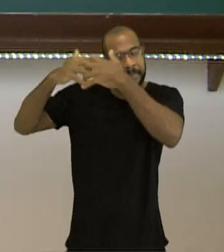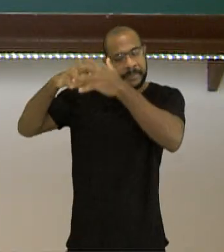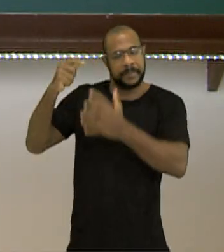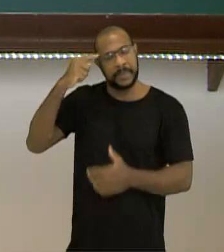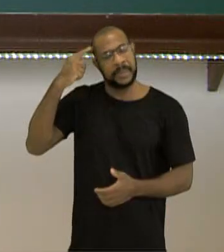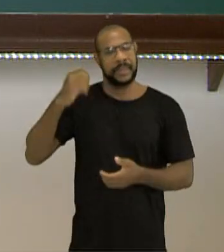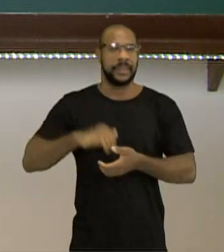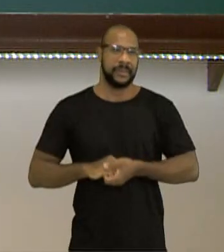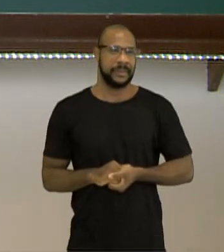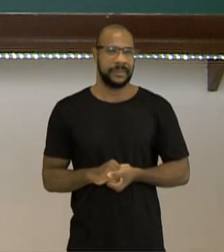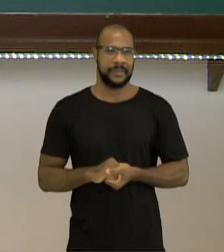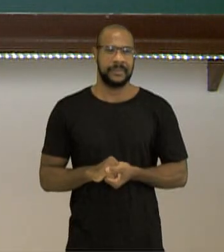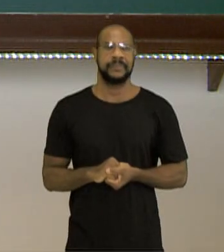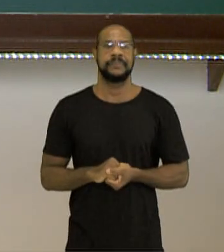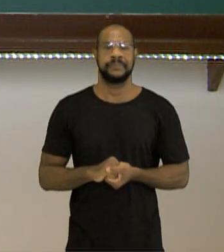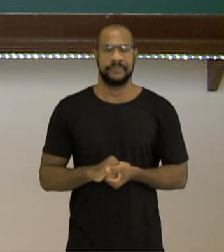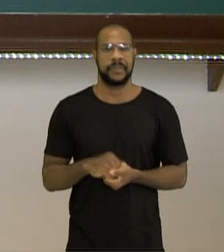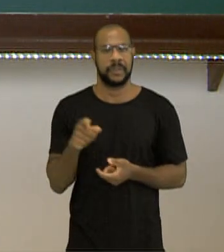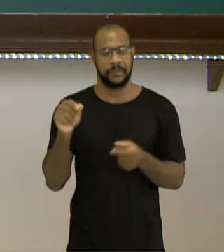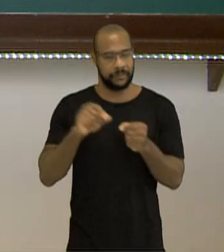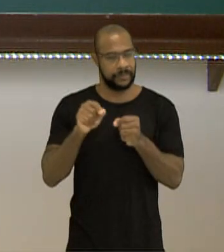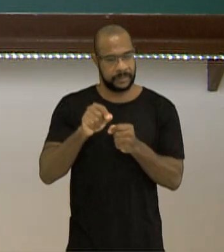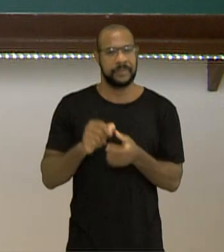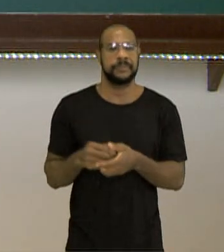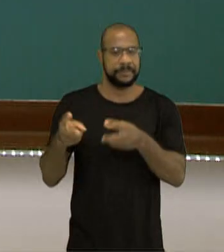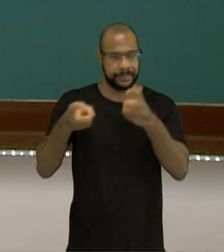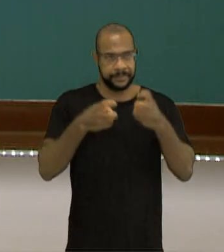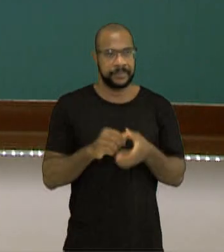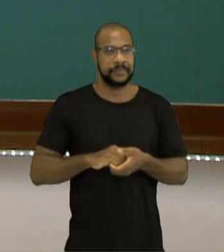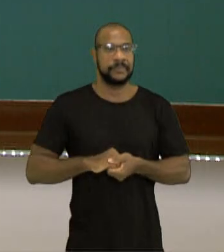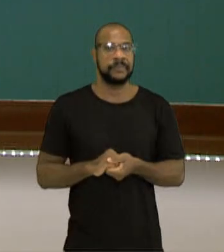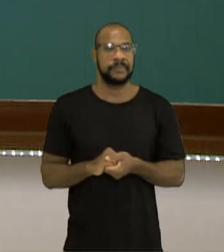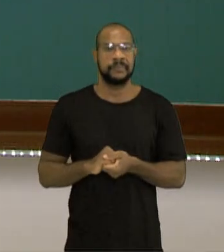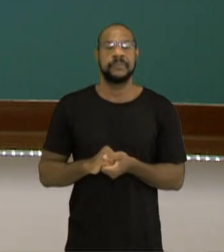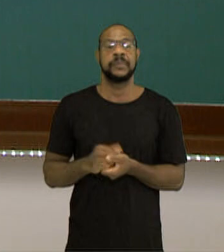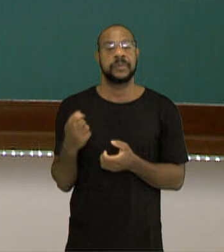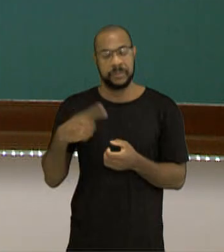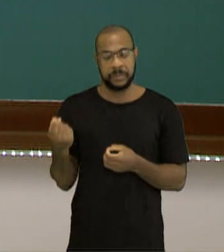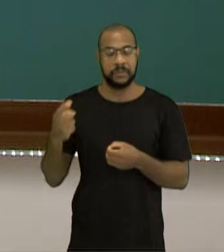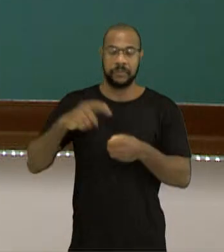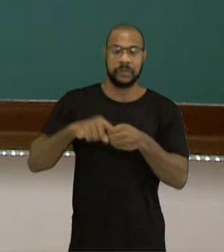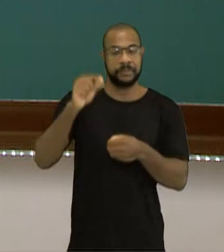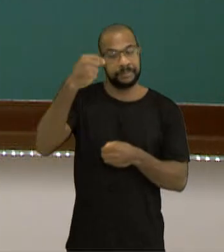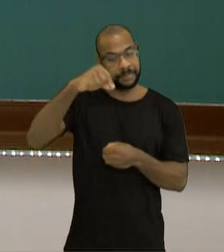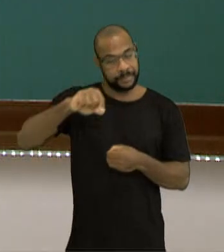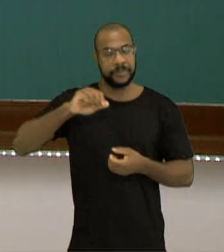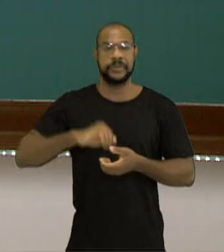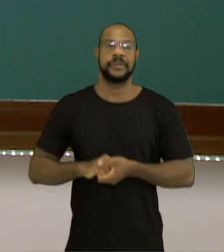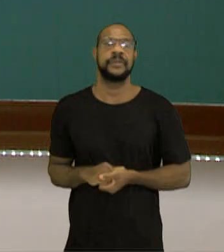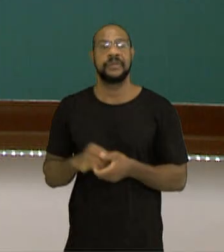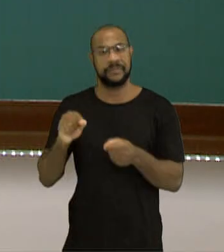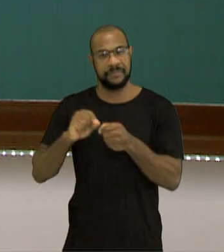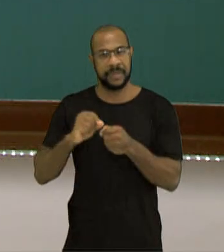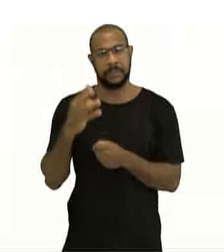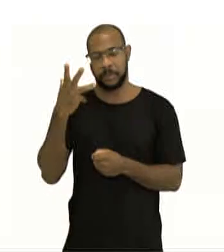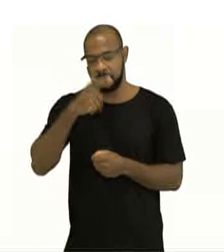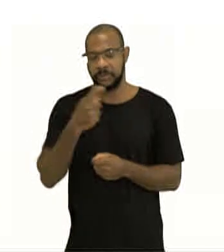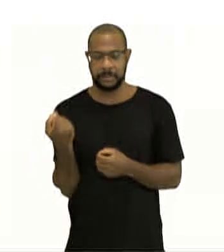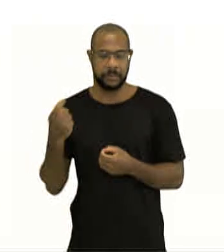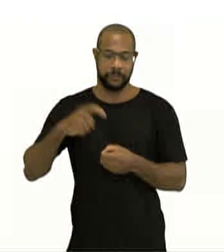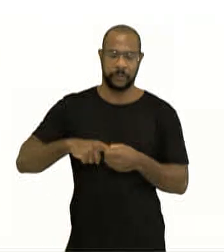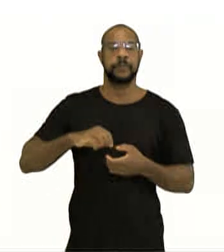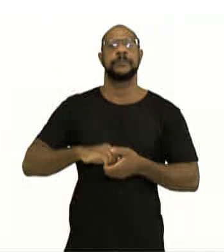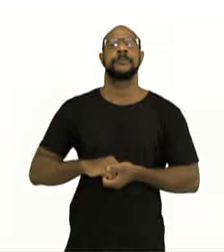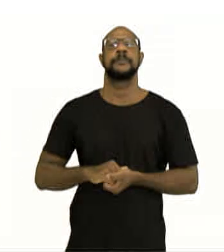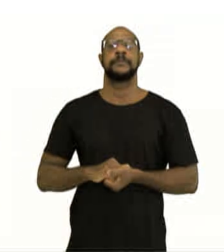esse texto agora há pouco com as oxítonas, agora vamos ver com os monossílabos. Já volto para conferir contigo. Faz aí bonitinho para nós.